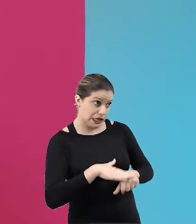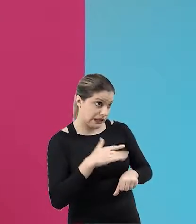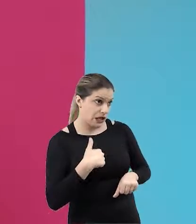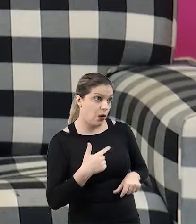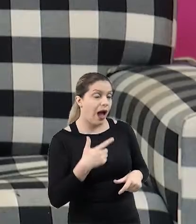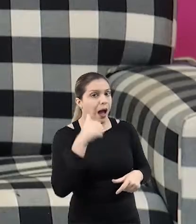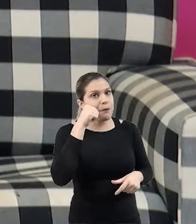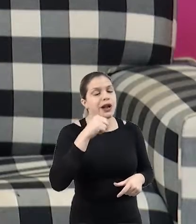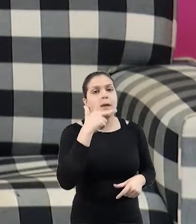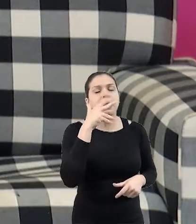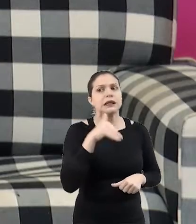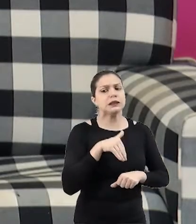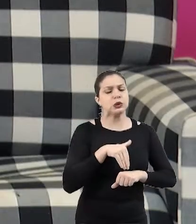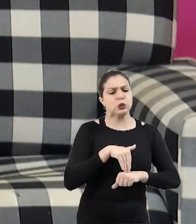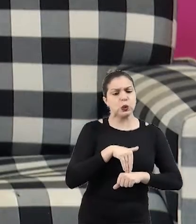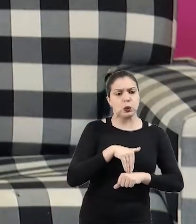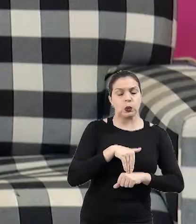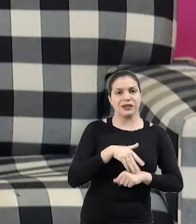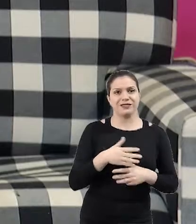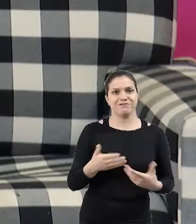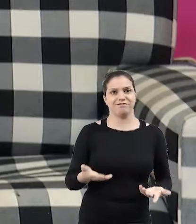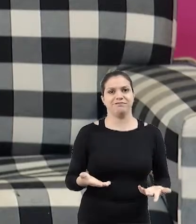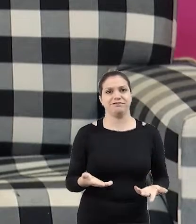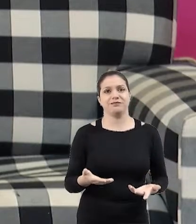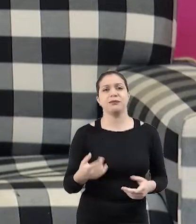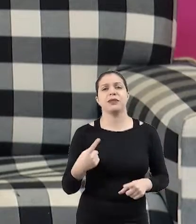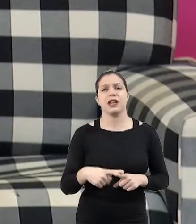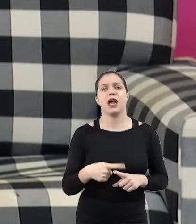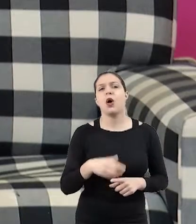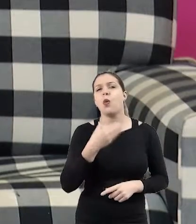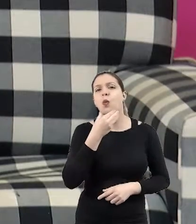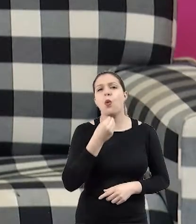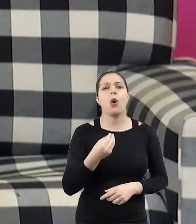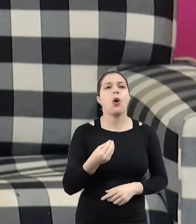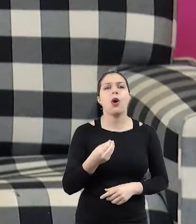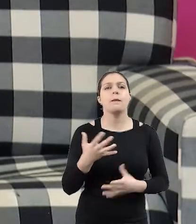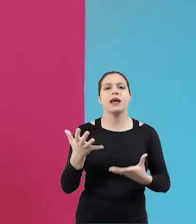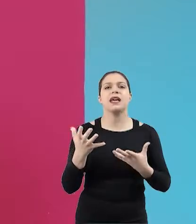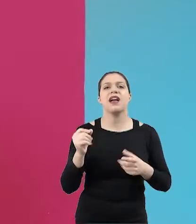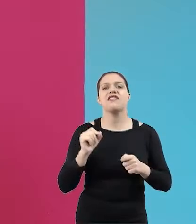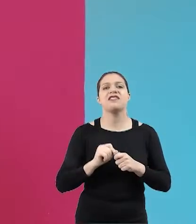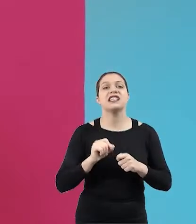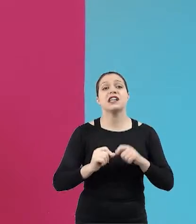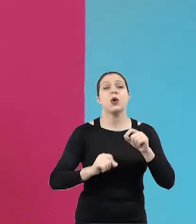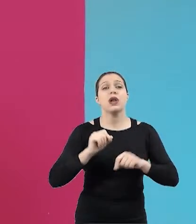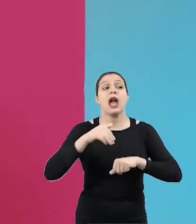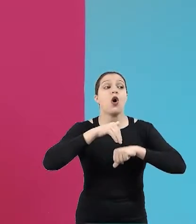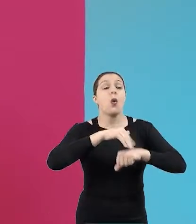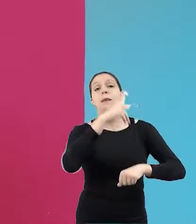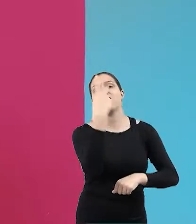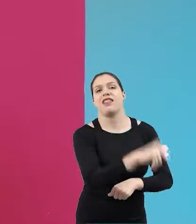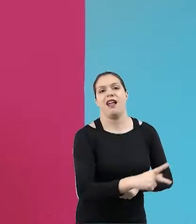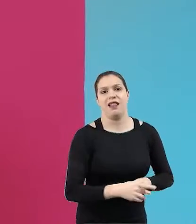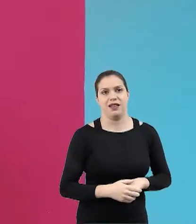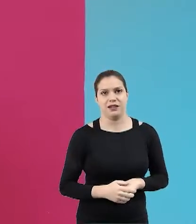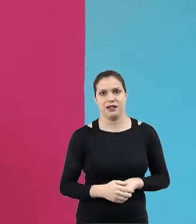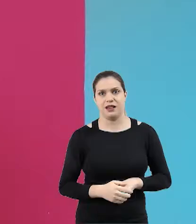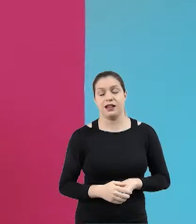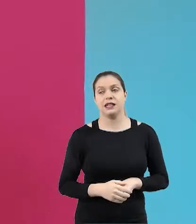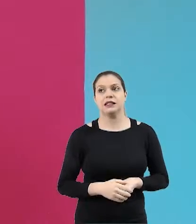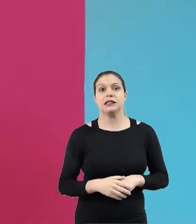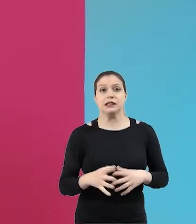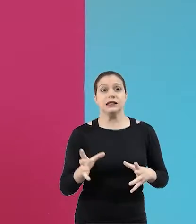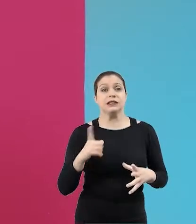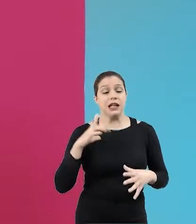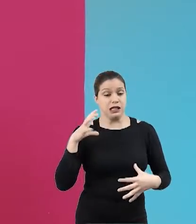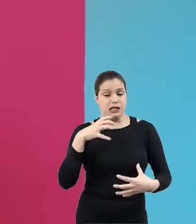culpada e também faz parte da situação de violência. O homem fazer a mulher entender que a culpa foi dela. Então, com esse